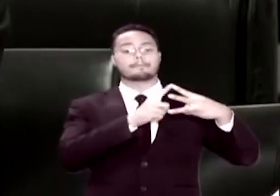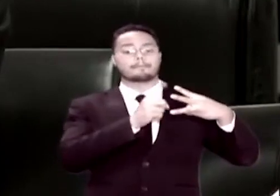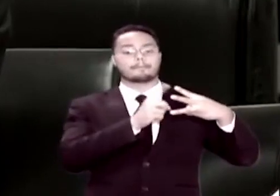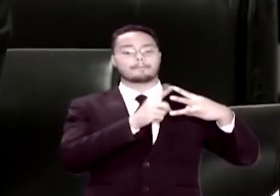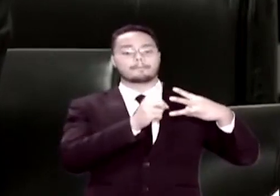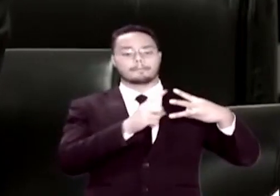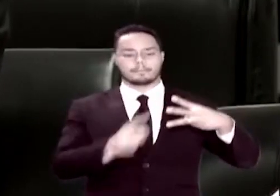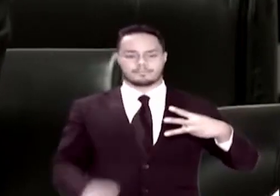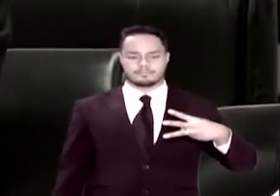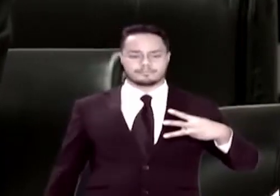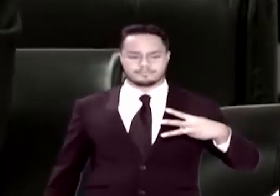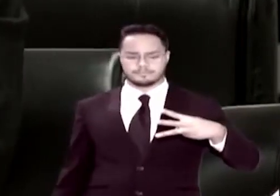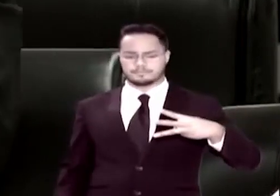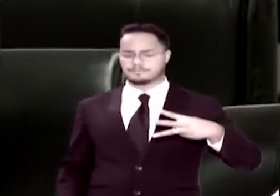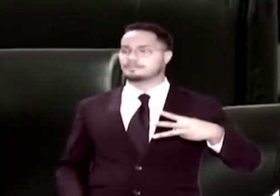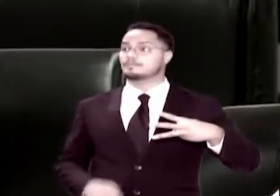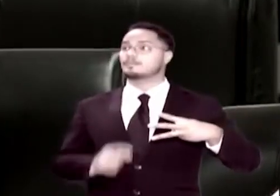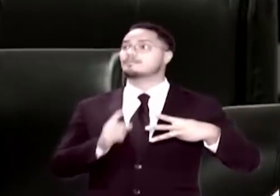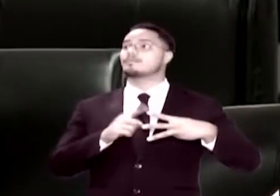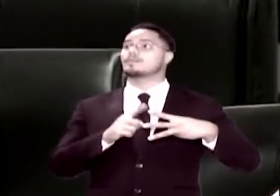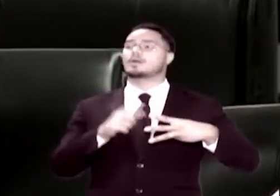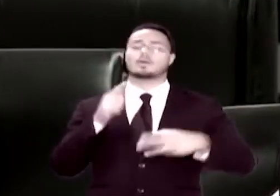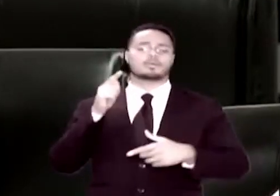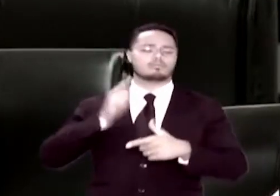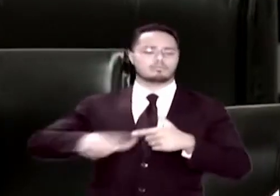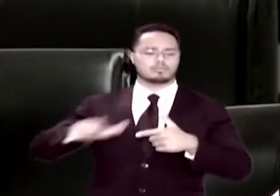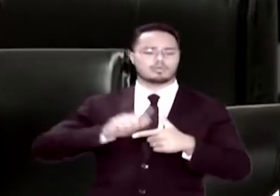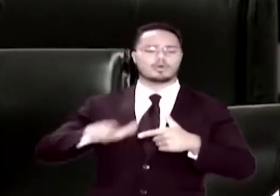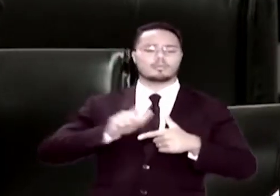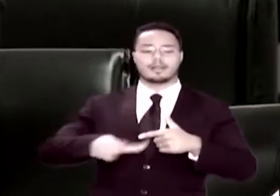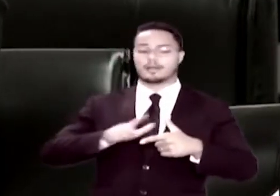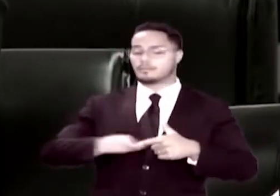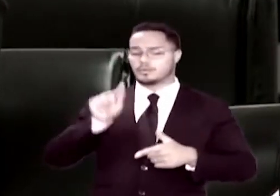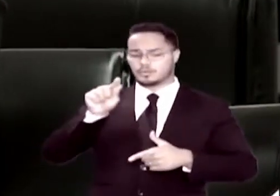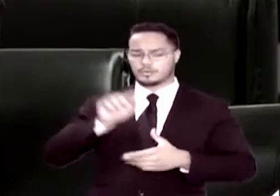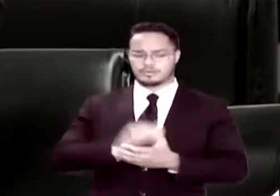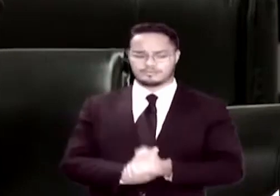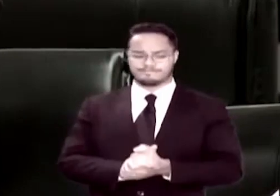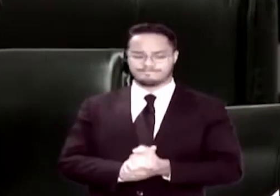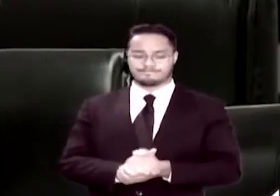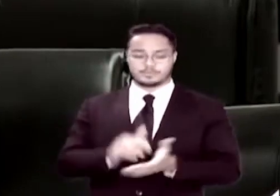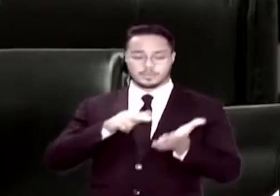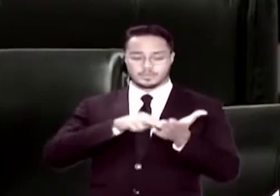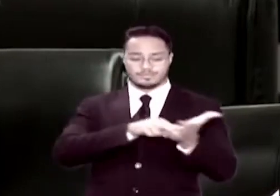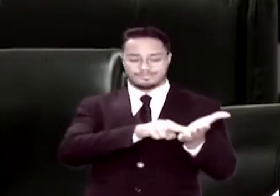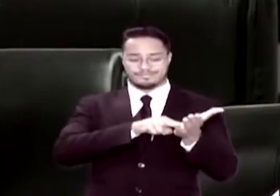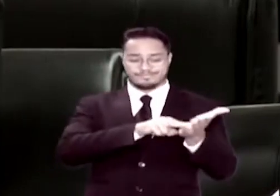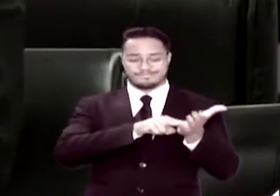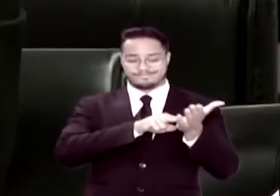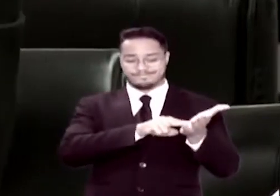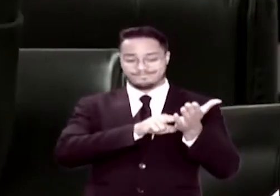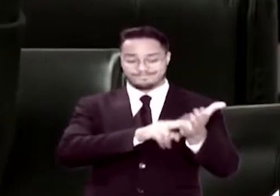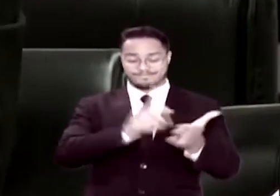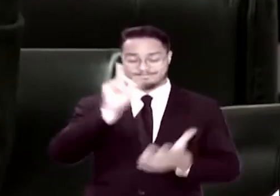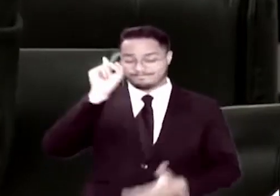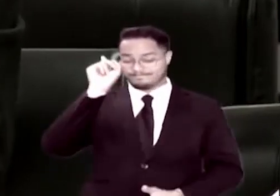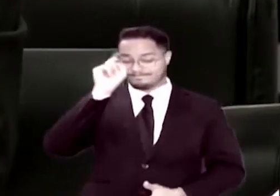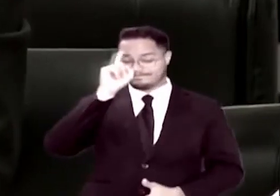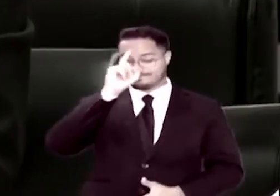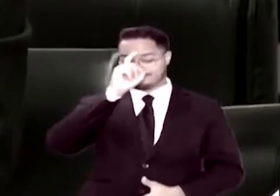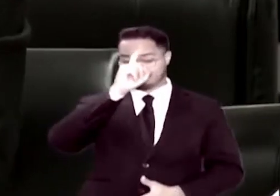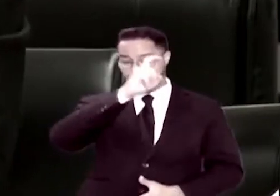sobre o problema que eles enfrentam lá Vereador Prest com os Correios que a